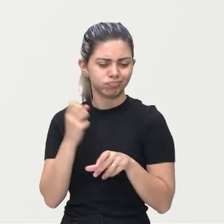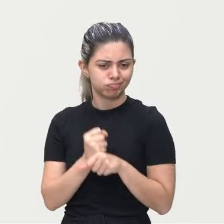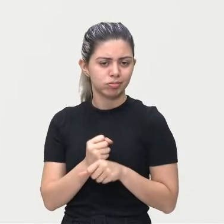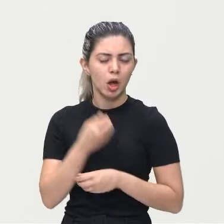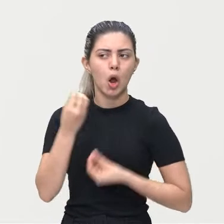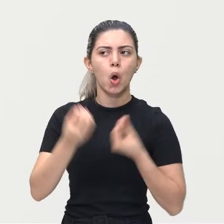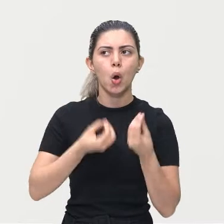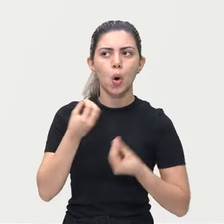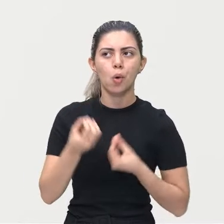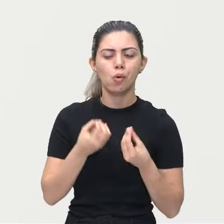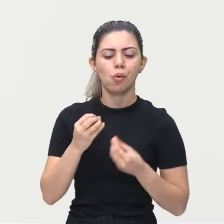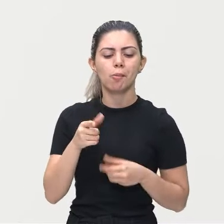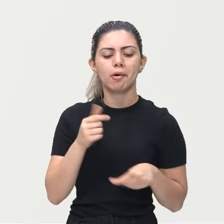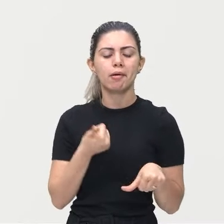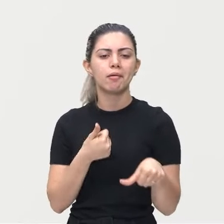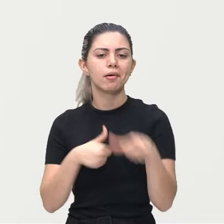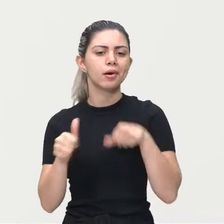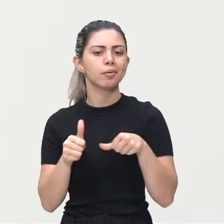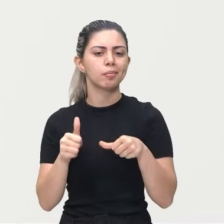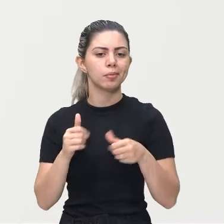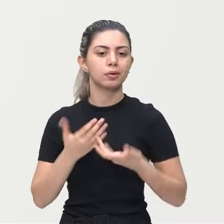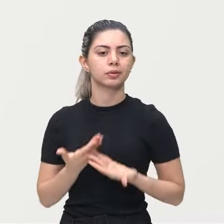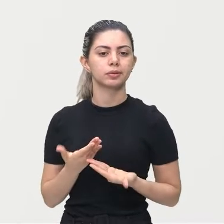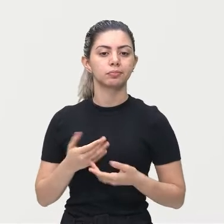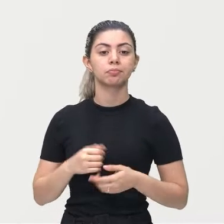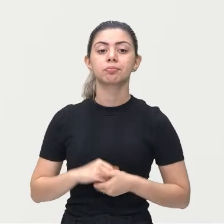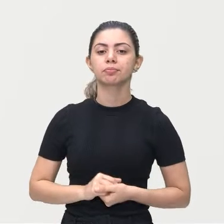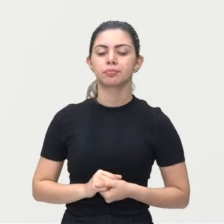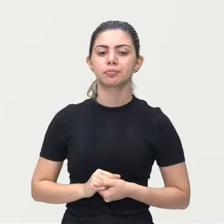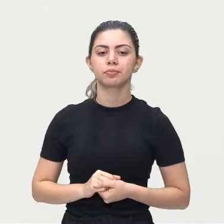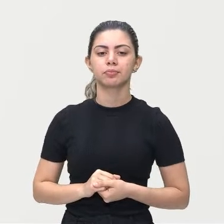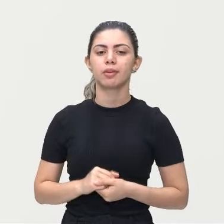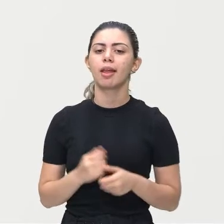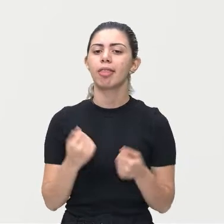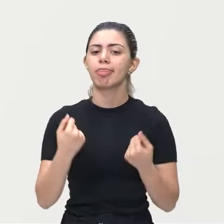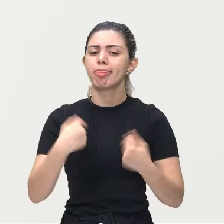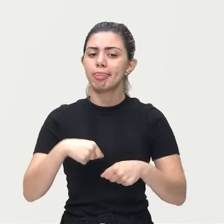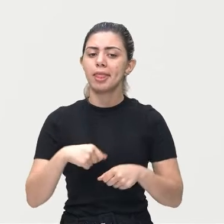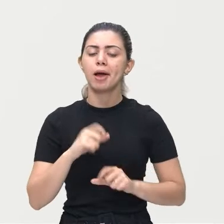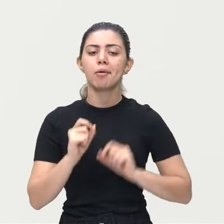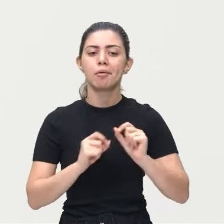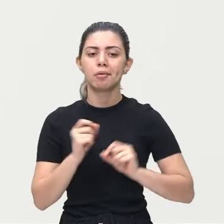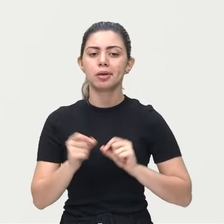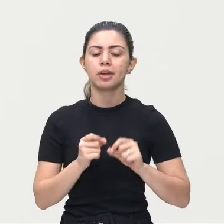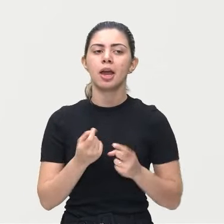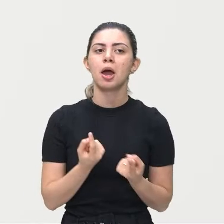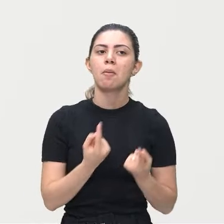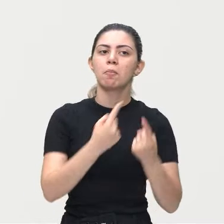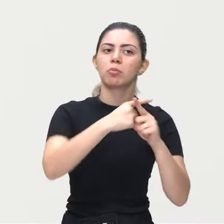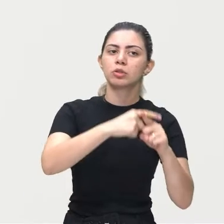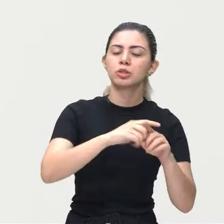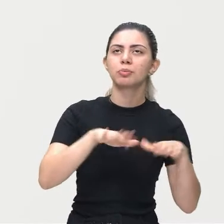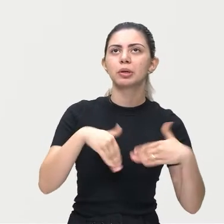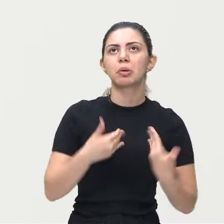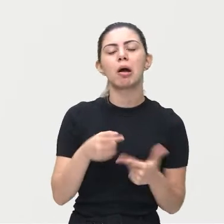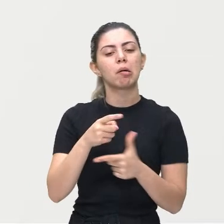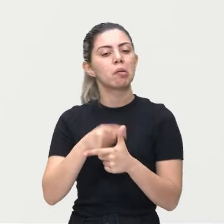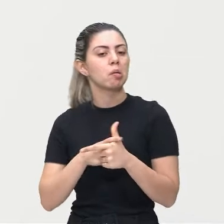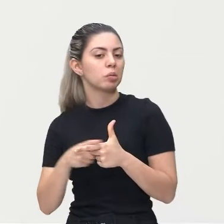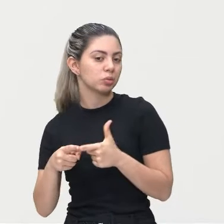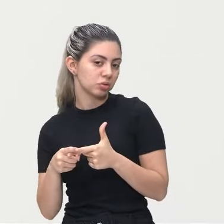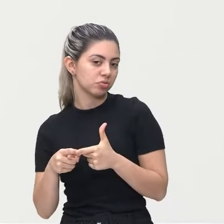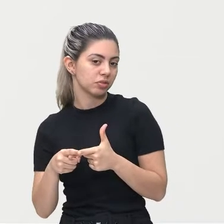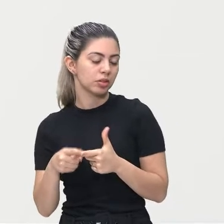na nossa zona de conforto. Olha aqui, um dos meios eu posso multiplicar ou eu posso dividir essa fração